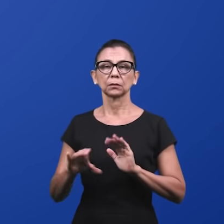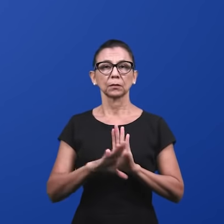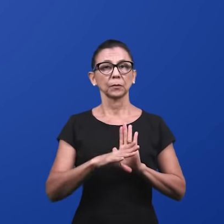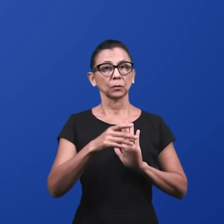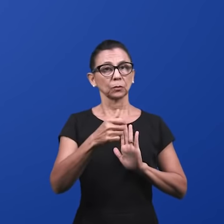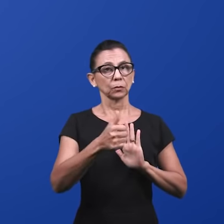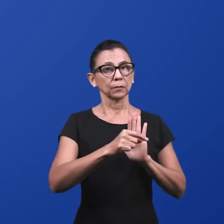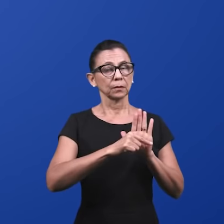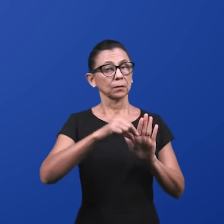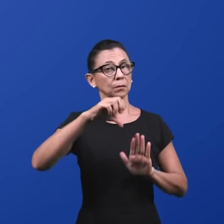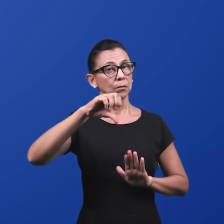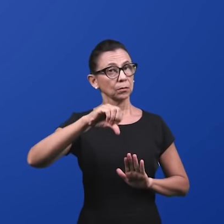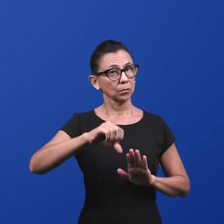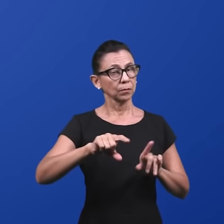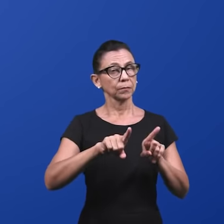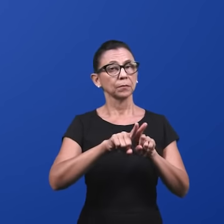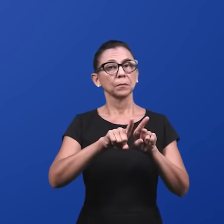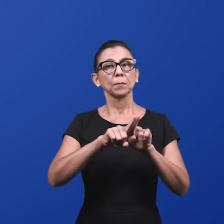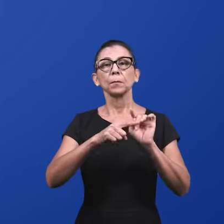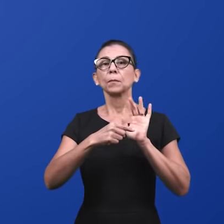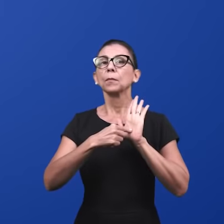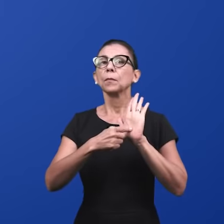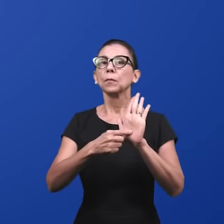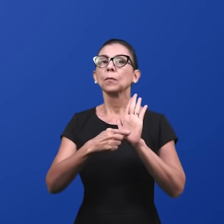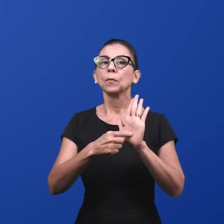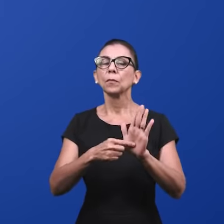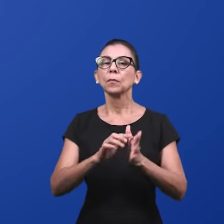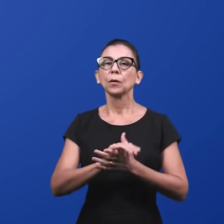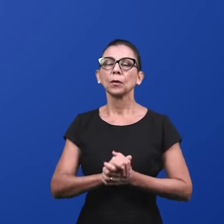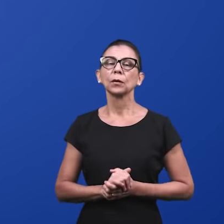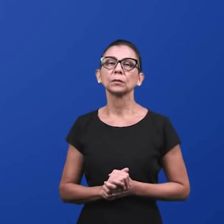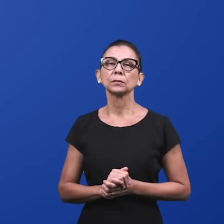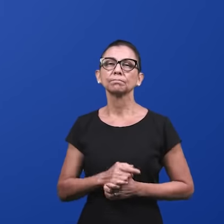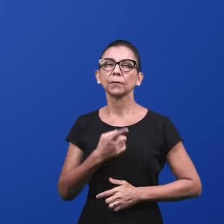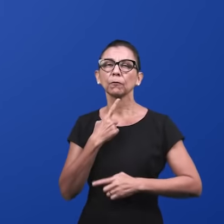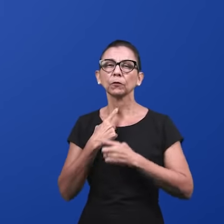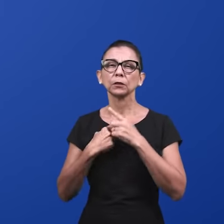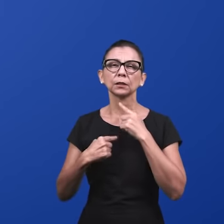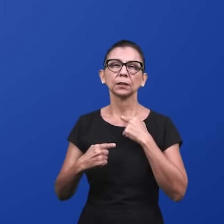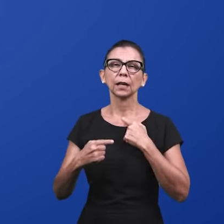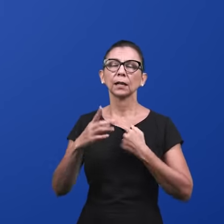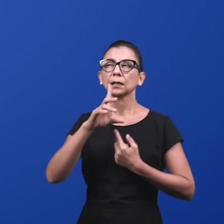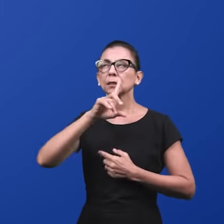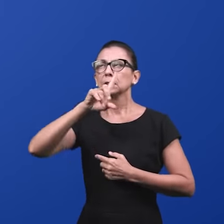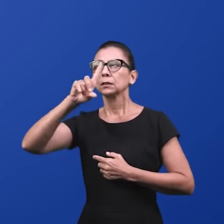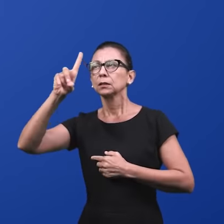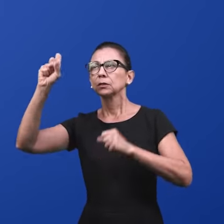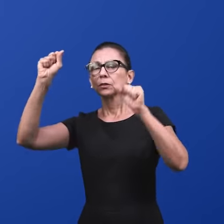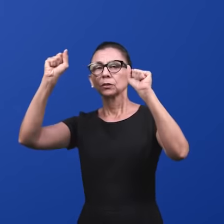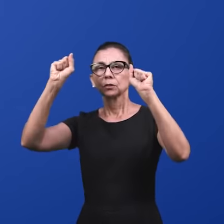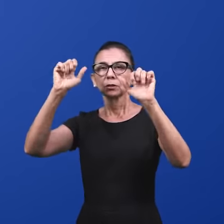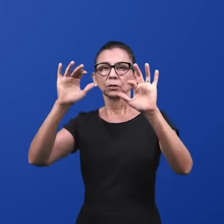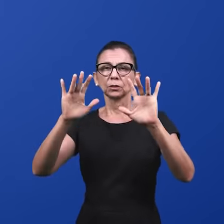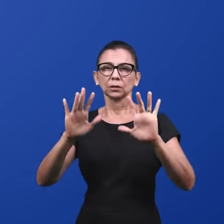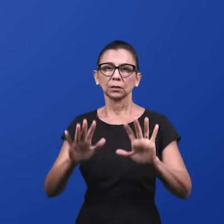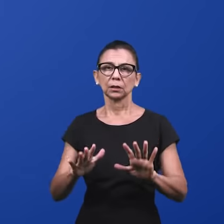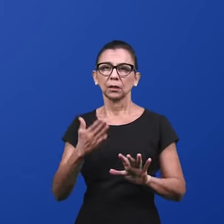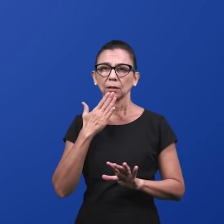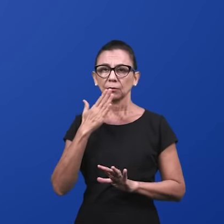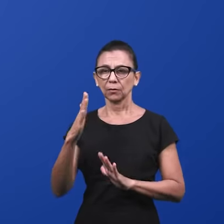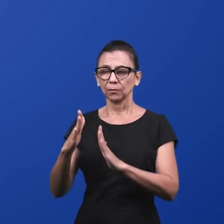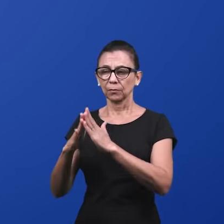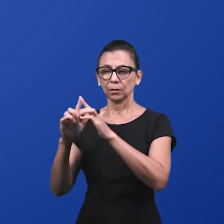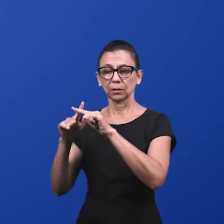1, no verso 9, também fala ali da boa vontade de Deus, da confirmação da operação do Senhor na